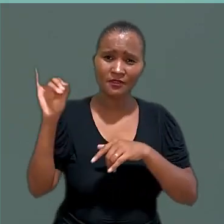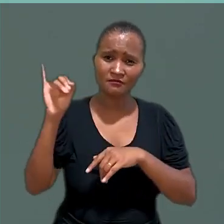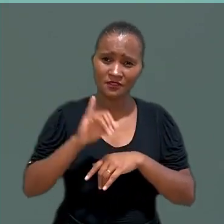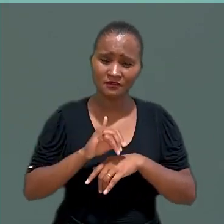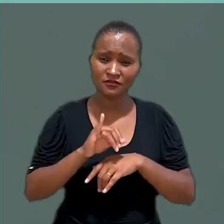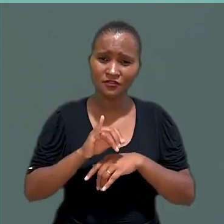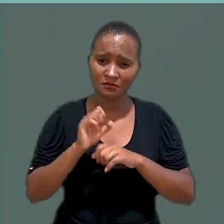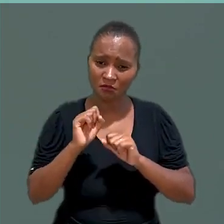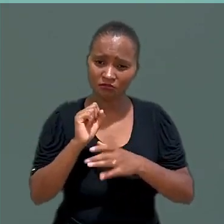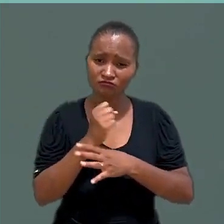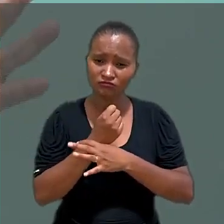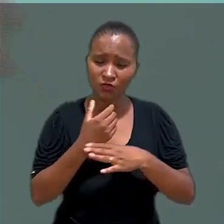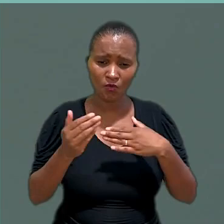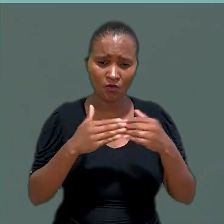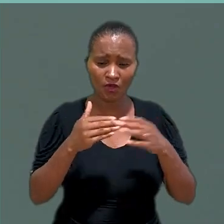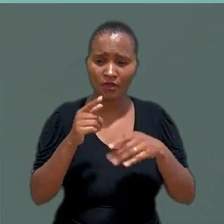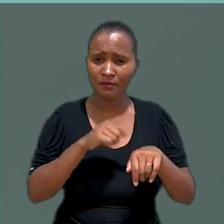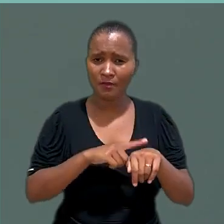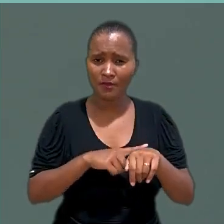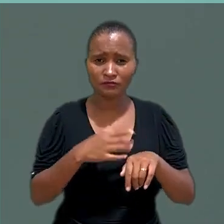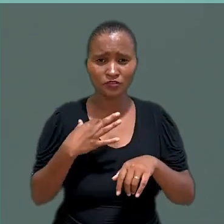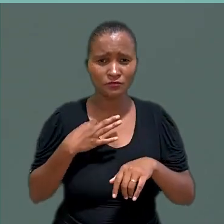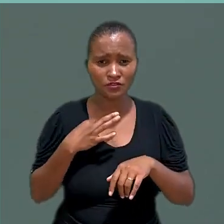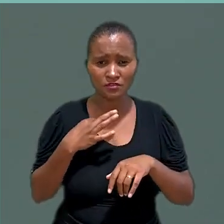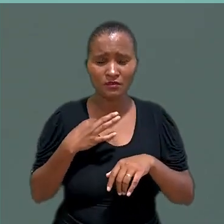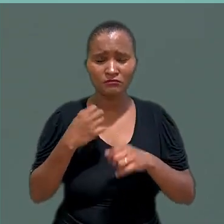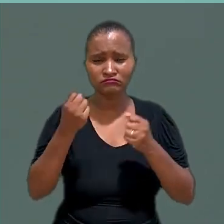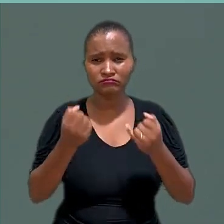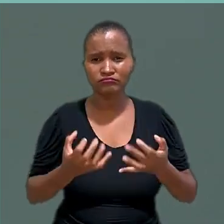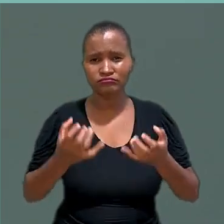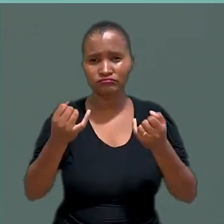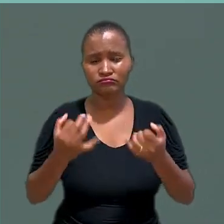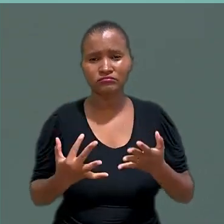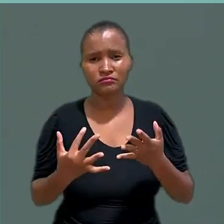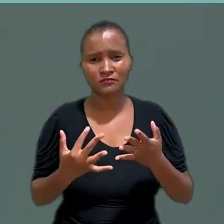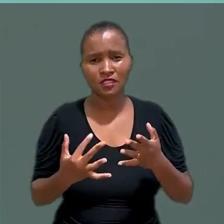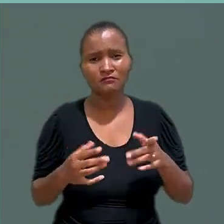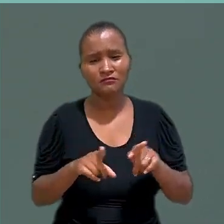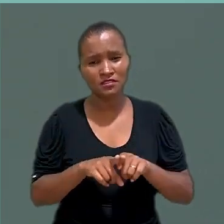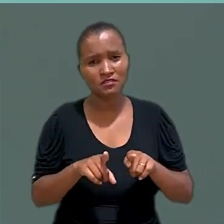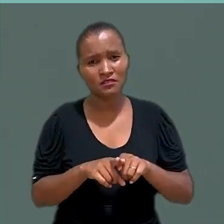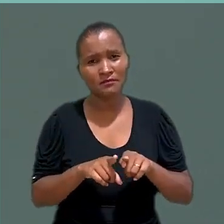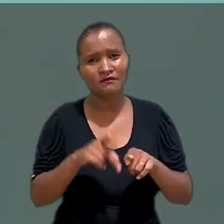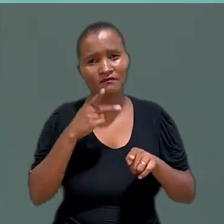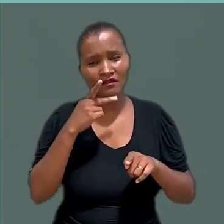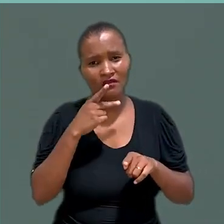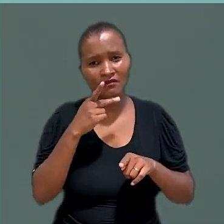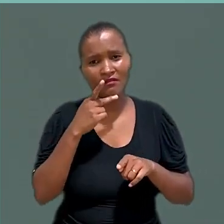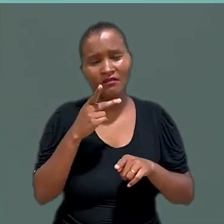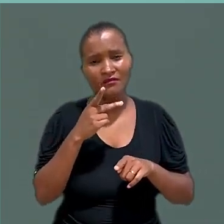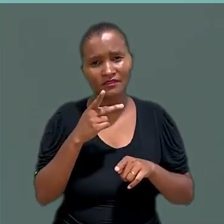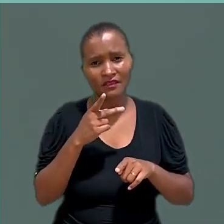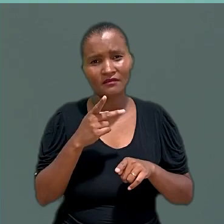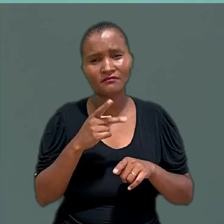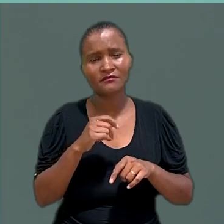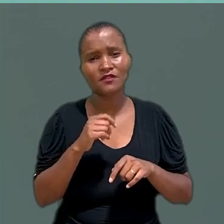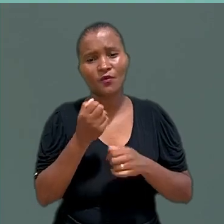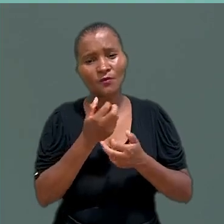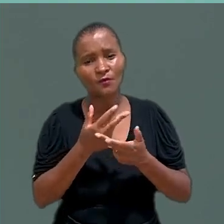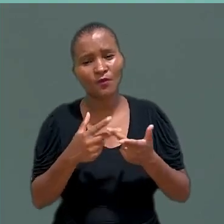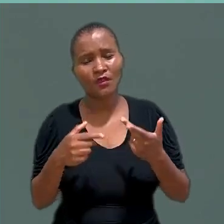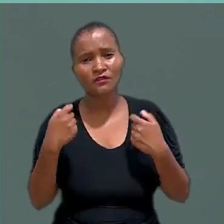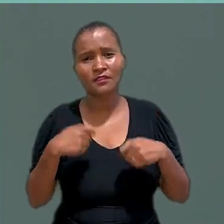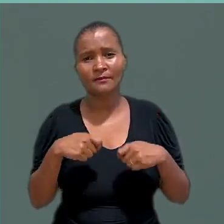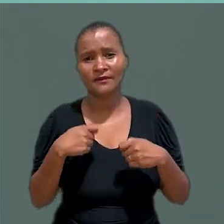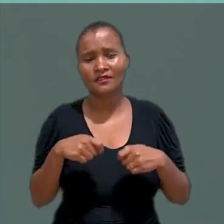Imigrante, podem estar seguros de que a qualquer momento estamos à disposição para trazer os esclarecimentos e trazer isso que vocês têm como uma